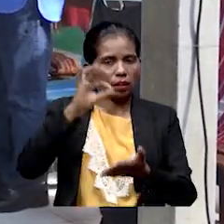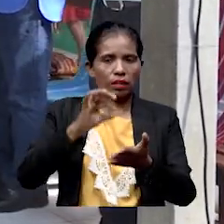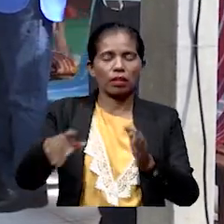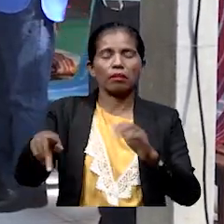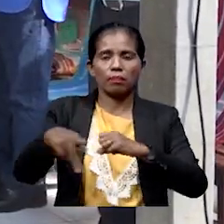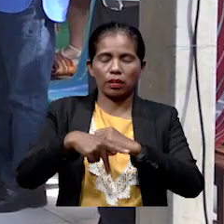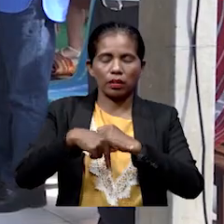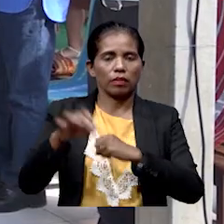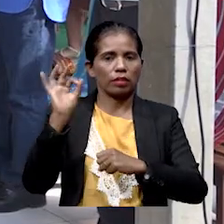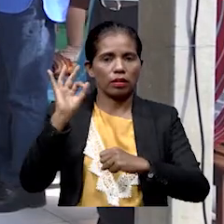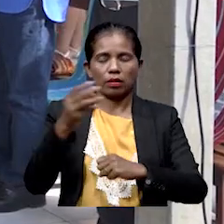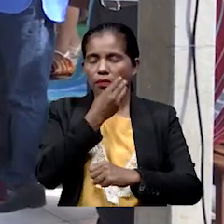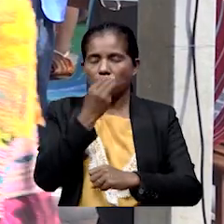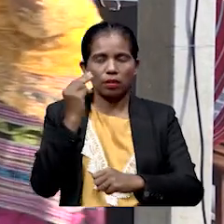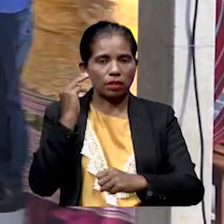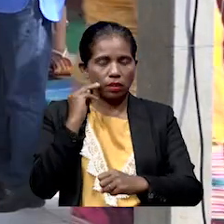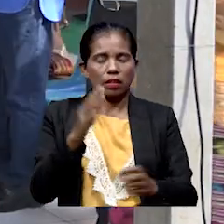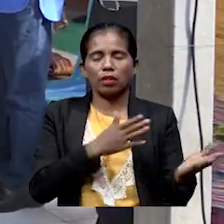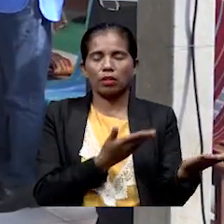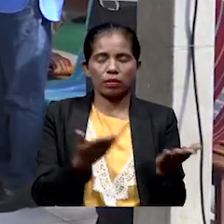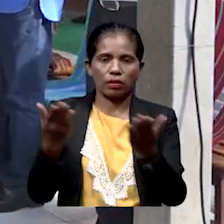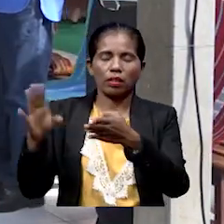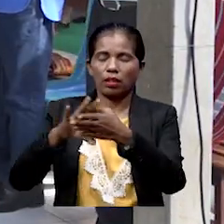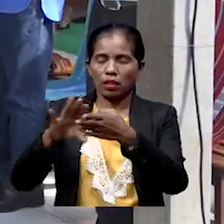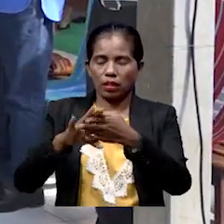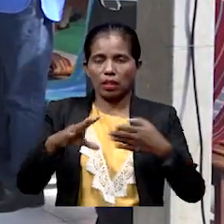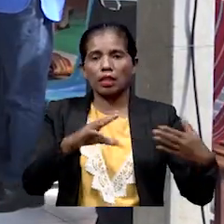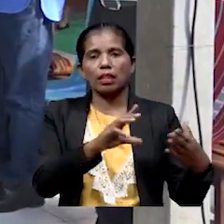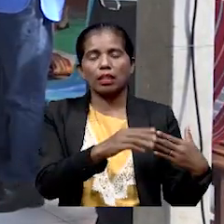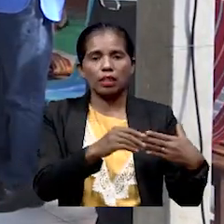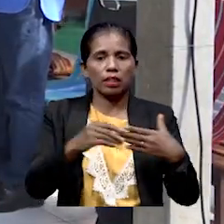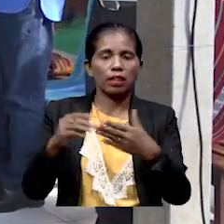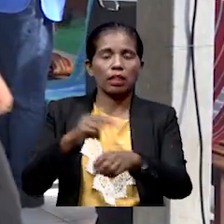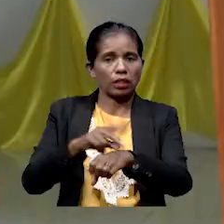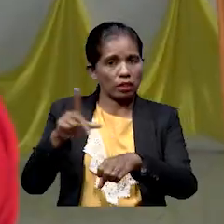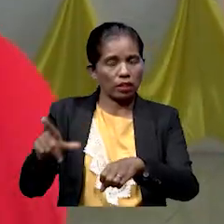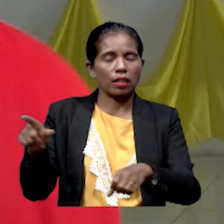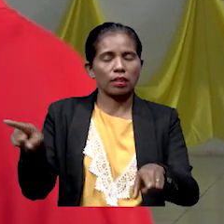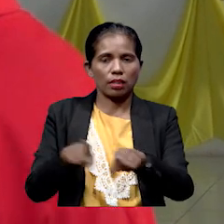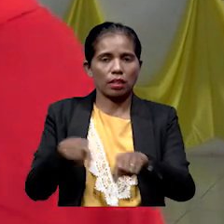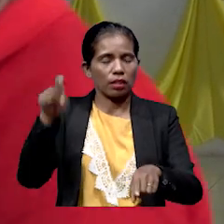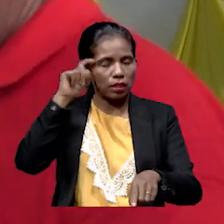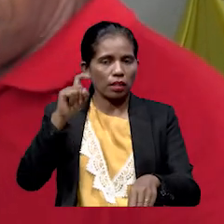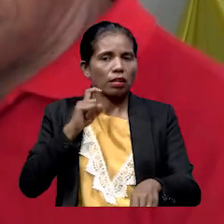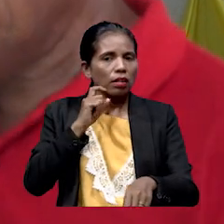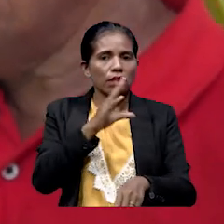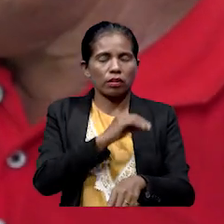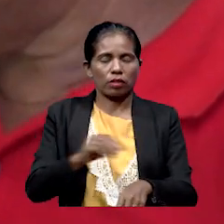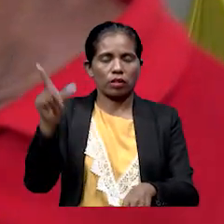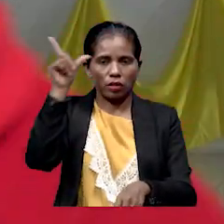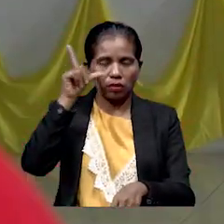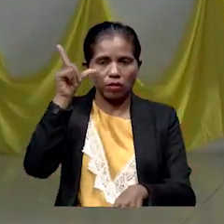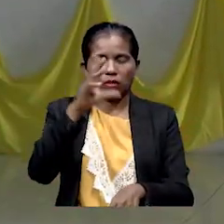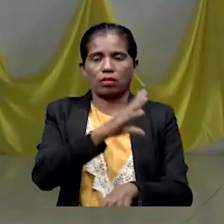Partido Fretilin, Maria Alcatiri Rasik, harukou na carta ba líder nacional Sira, Hanesang, Kairala Sanana Gusmão, Francisco